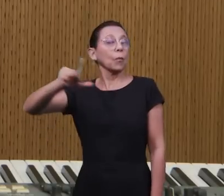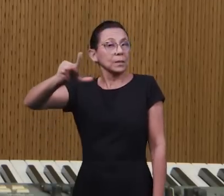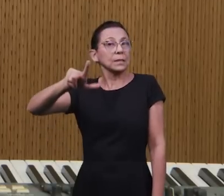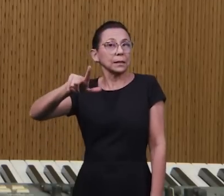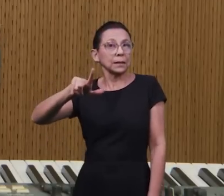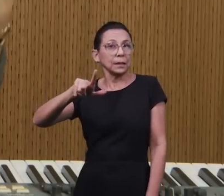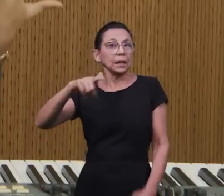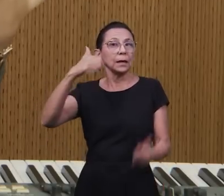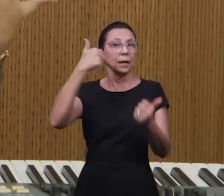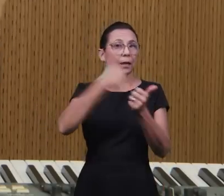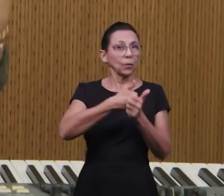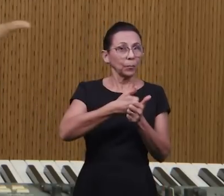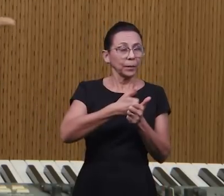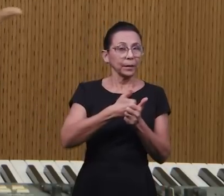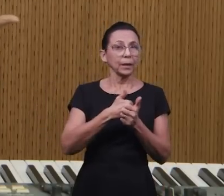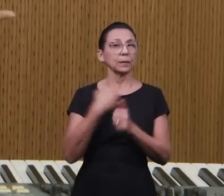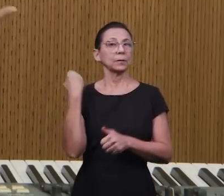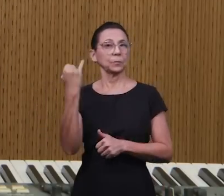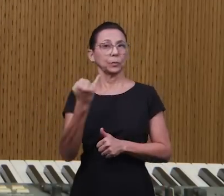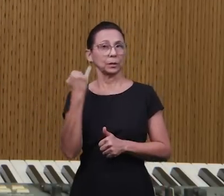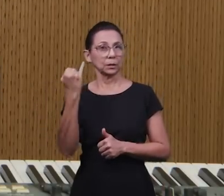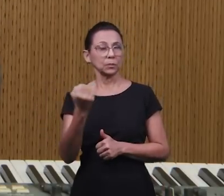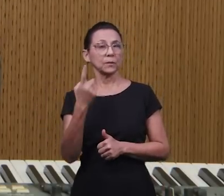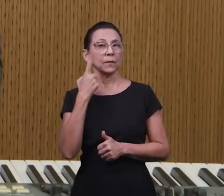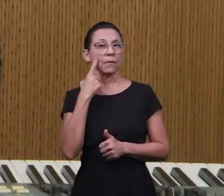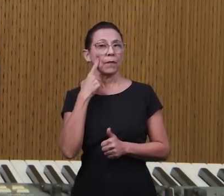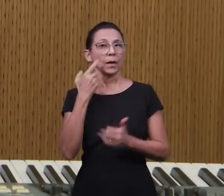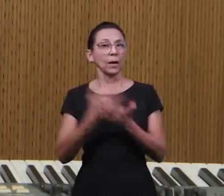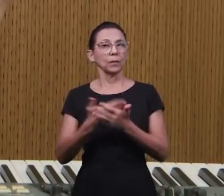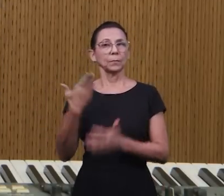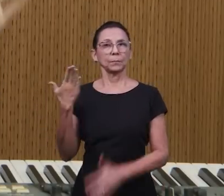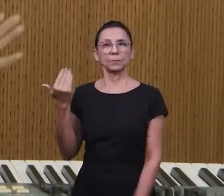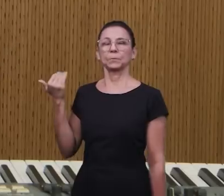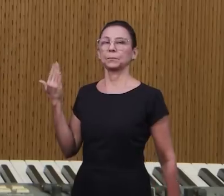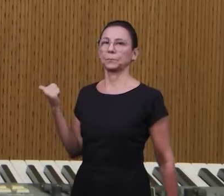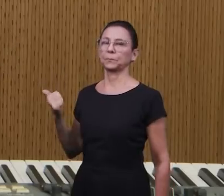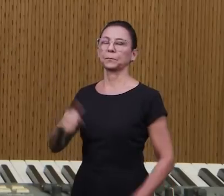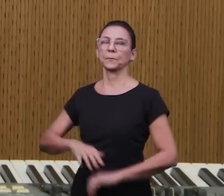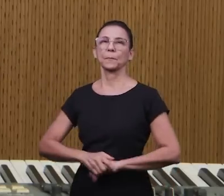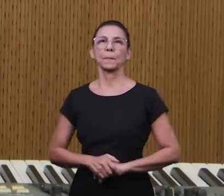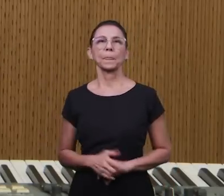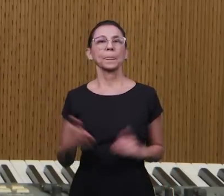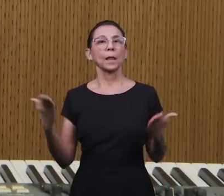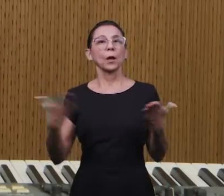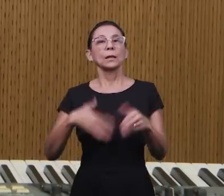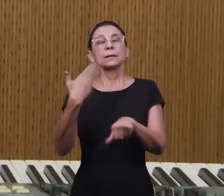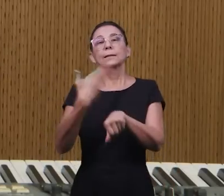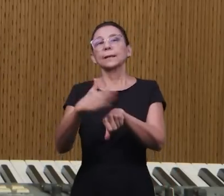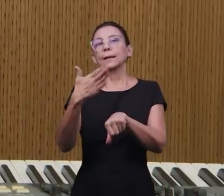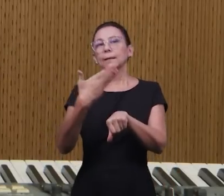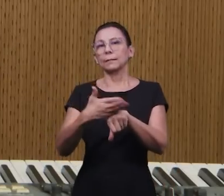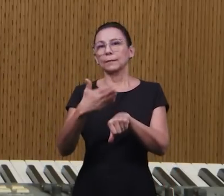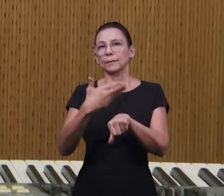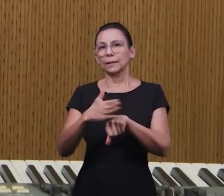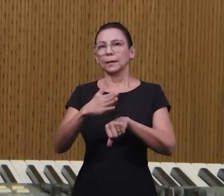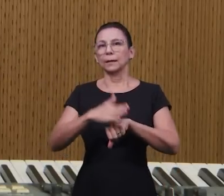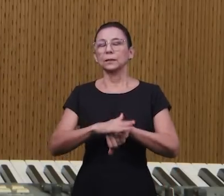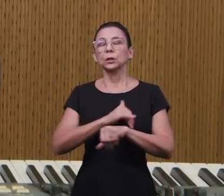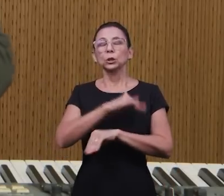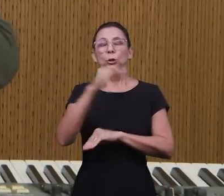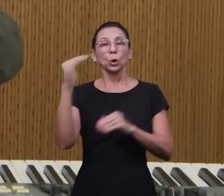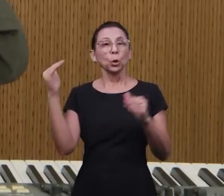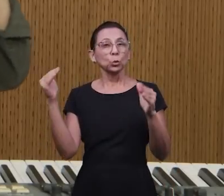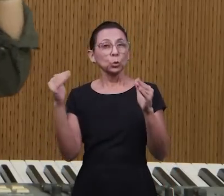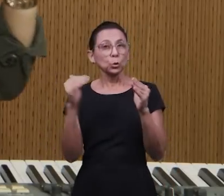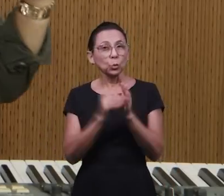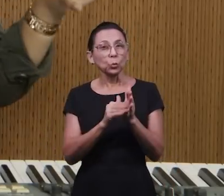é importante que você tenha assistido a aula anterior. Nós vamos hoje treinar sobre todas as